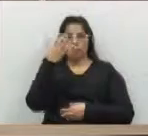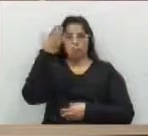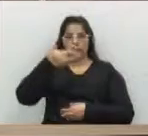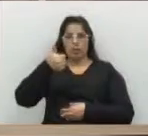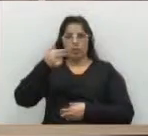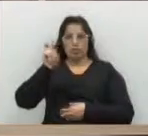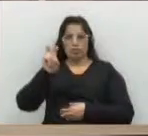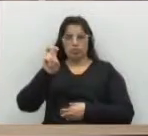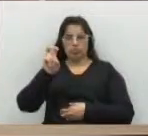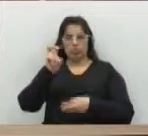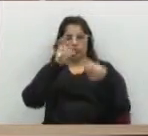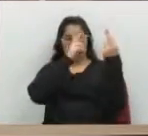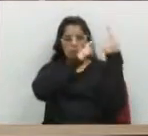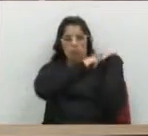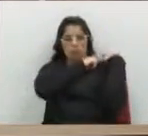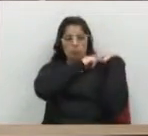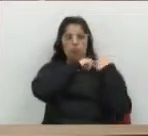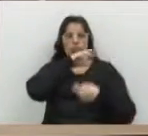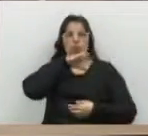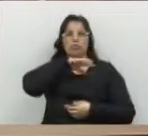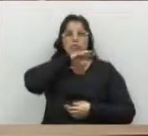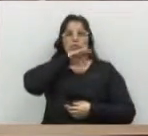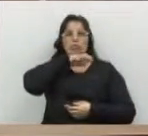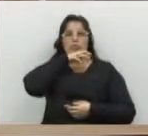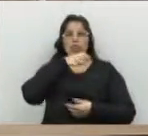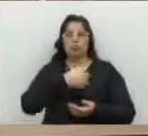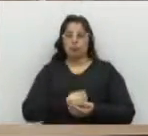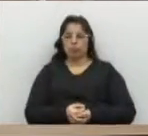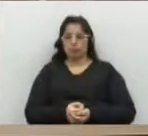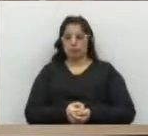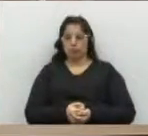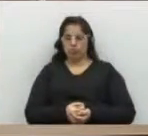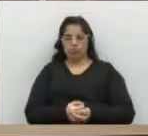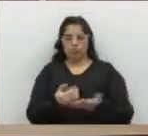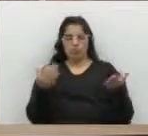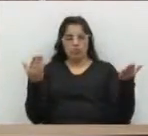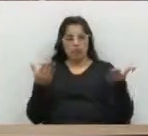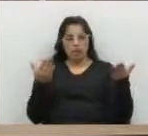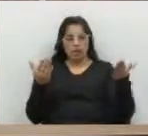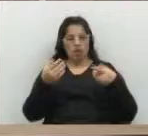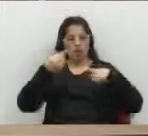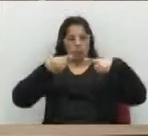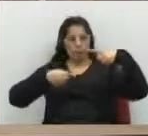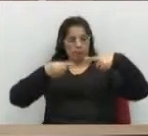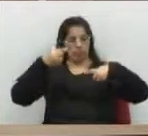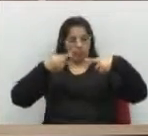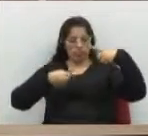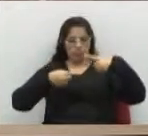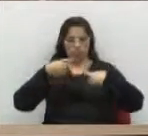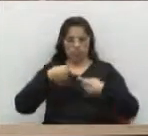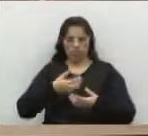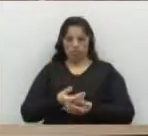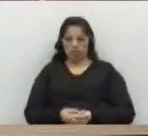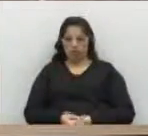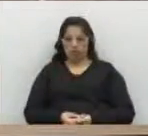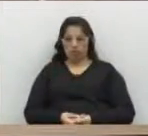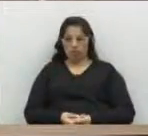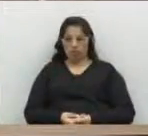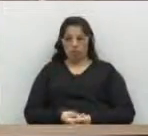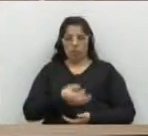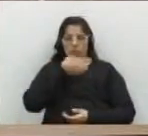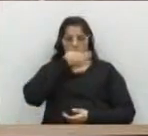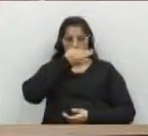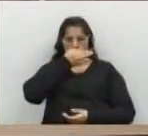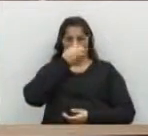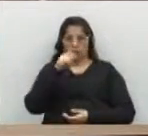484/2015, autor vereador André Henrique Tigrão. Requerimento número 484 está em discussão. Não